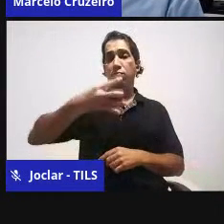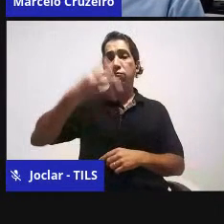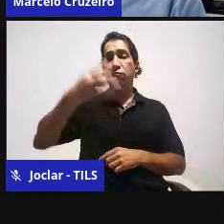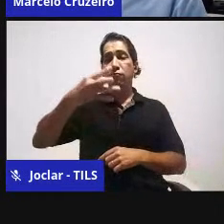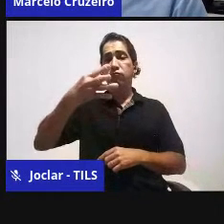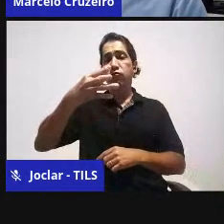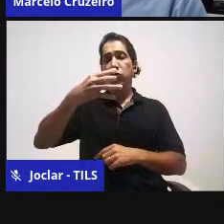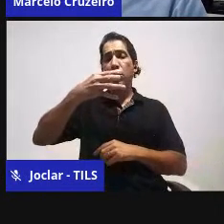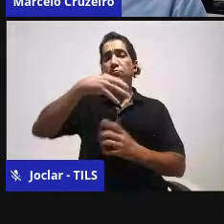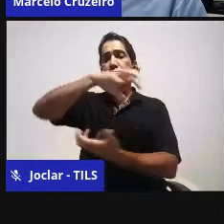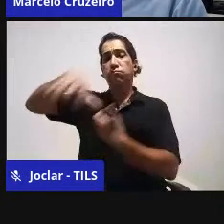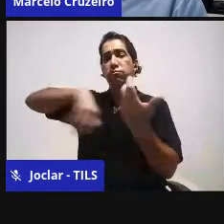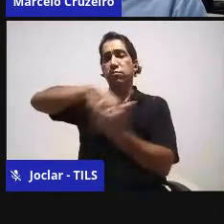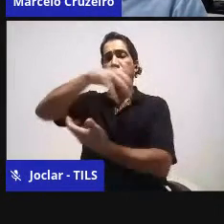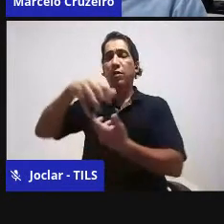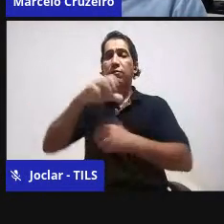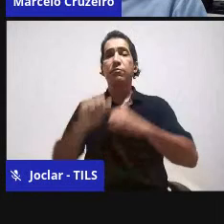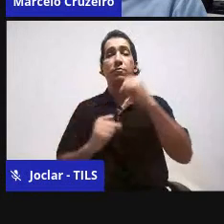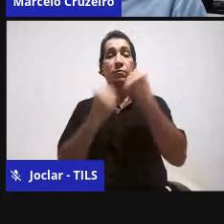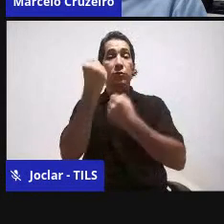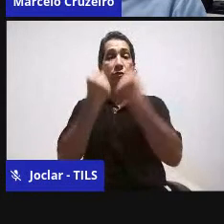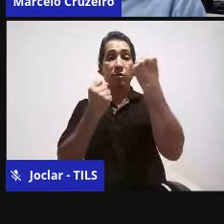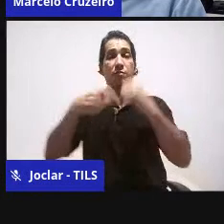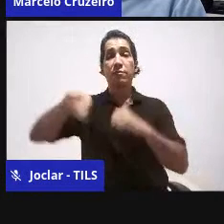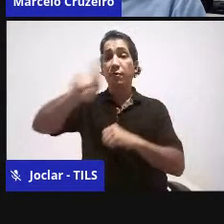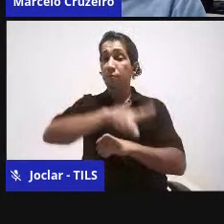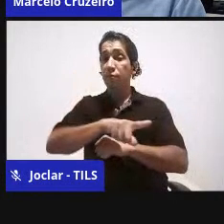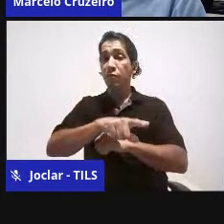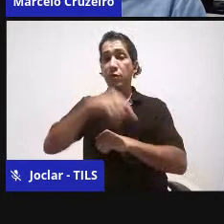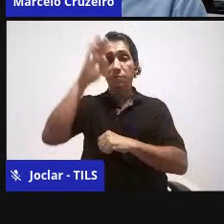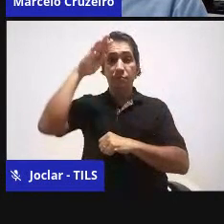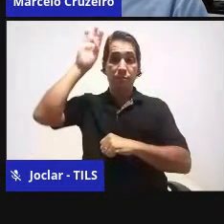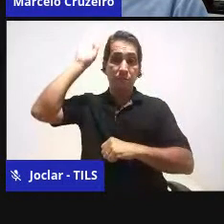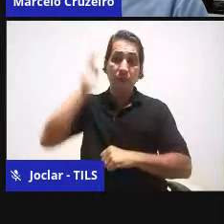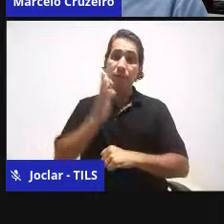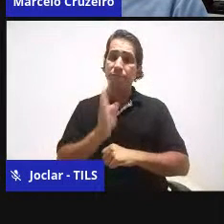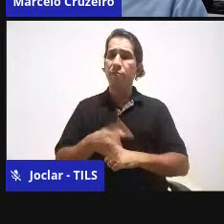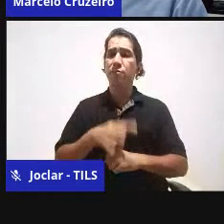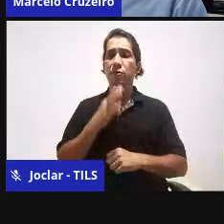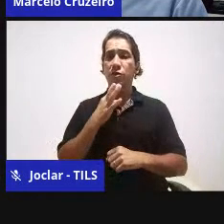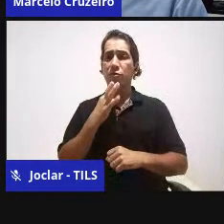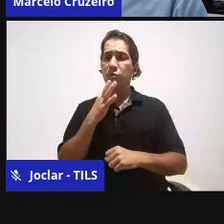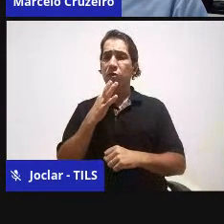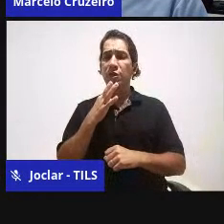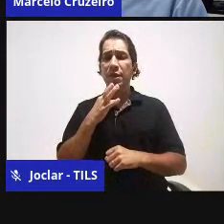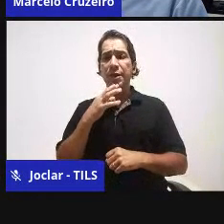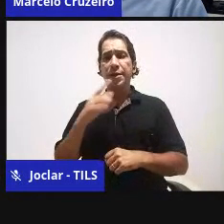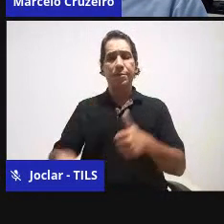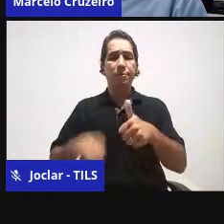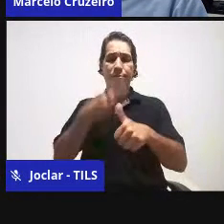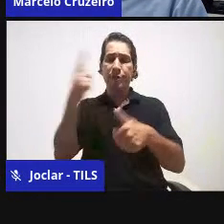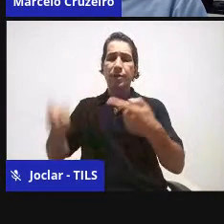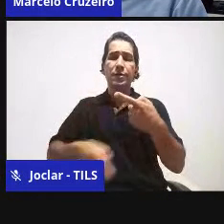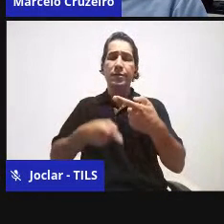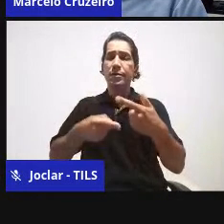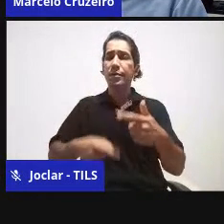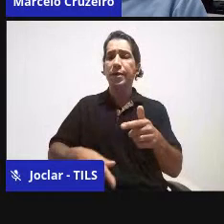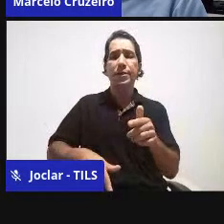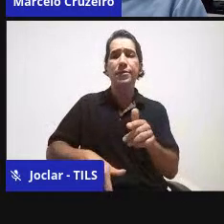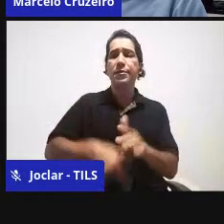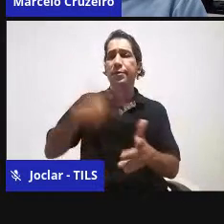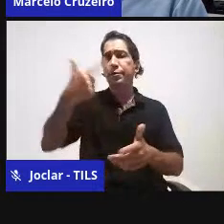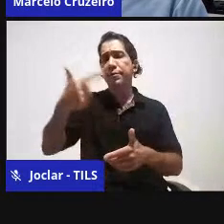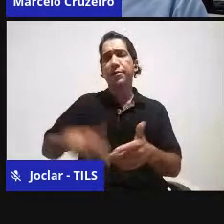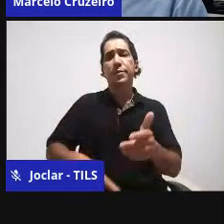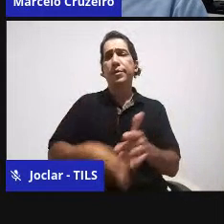aí, todos acadêmicos aí, já estão bastante familiarizados aí com a primeira, com a segunda, com a terceira revolução